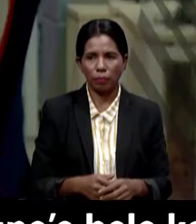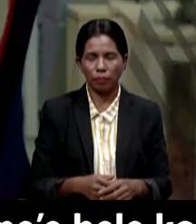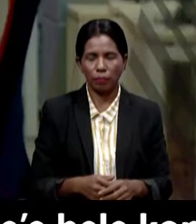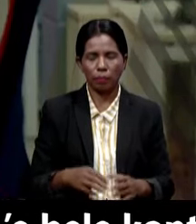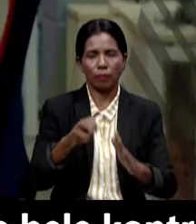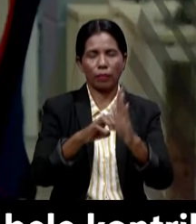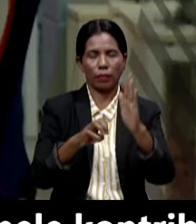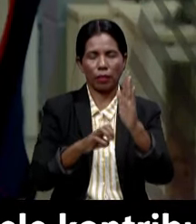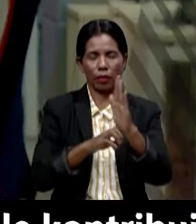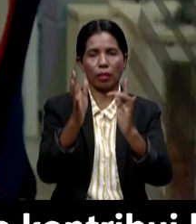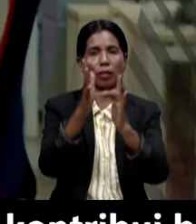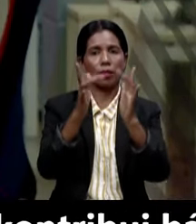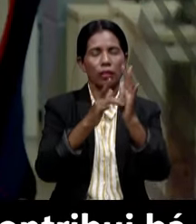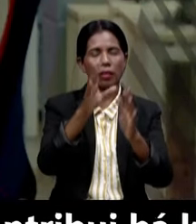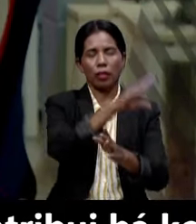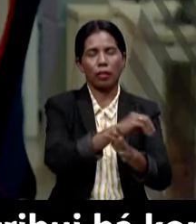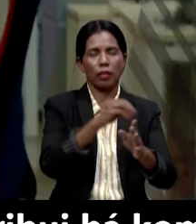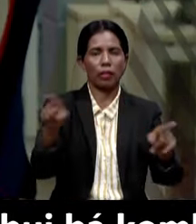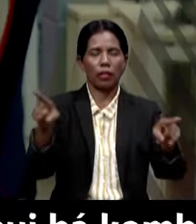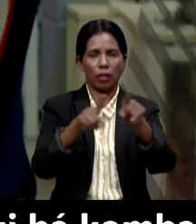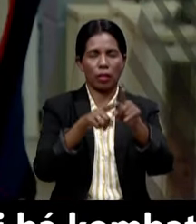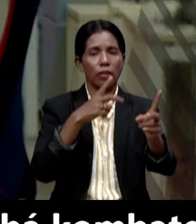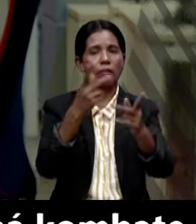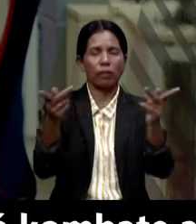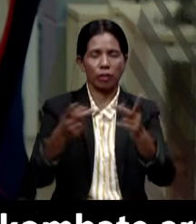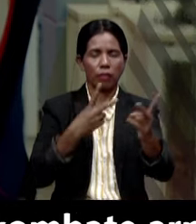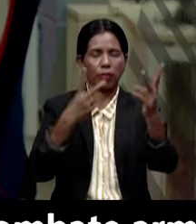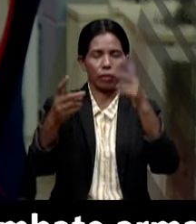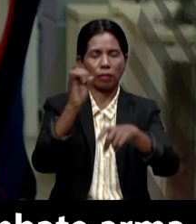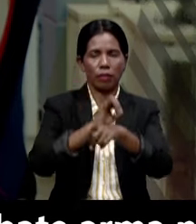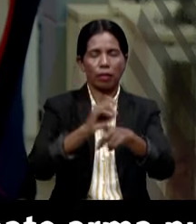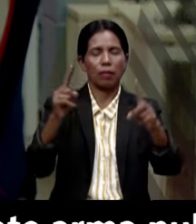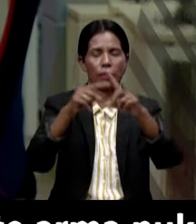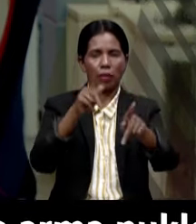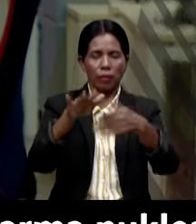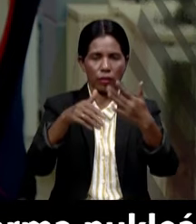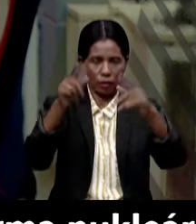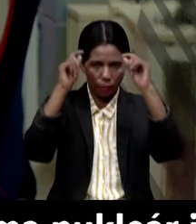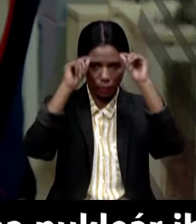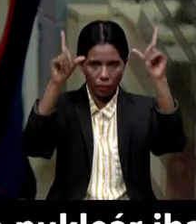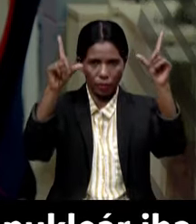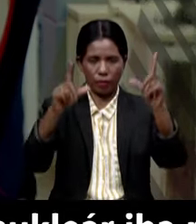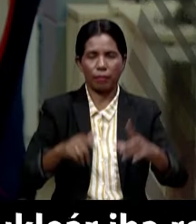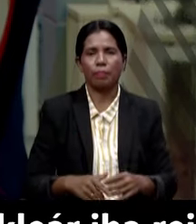A estátua Cristo Liurai reforma até bem saiu na cidade turístico religioso Basaranesira e Timor-Lar Antomak.